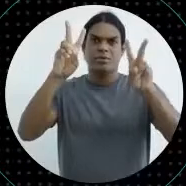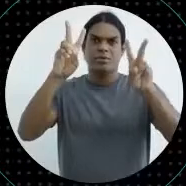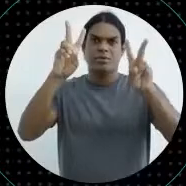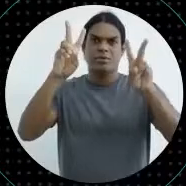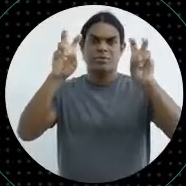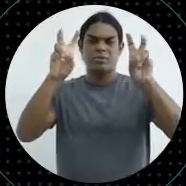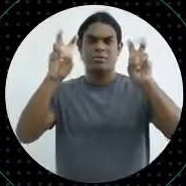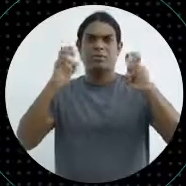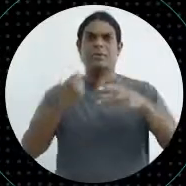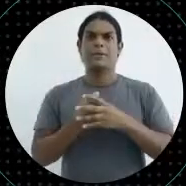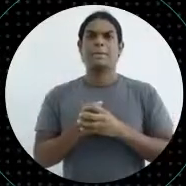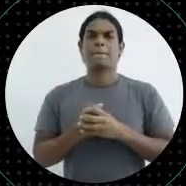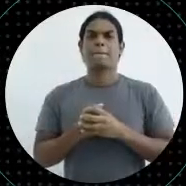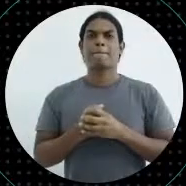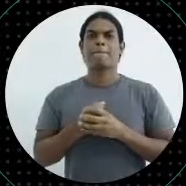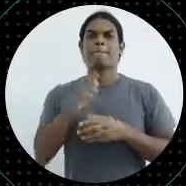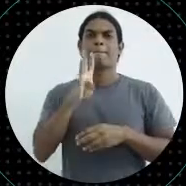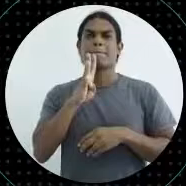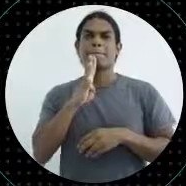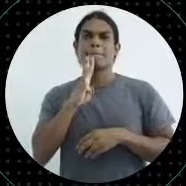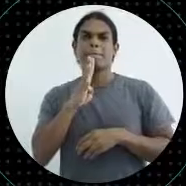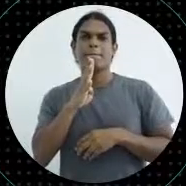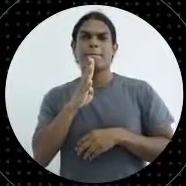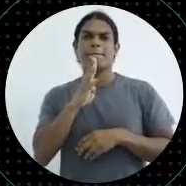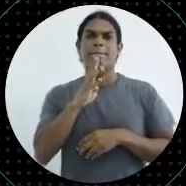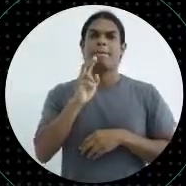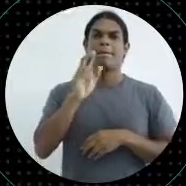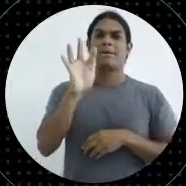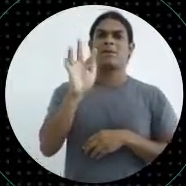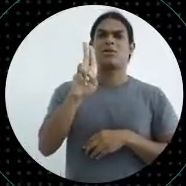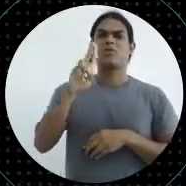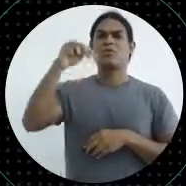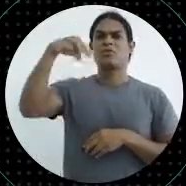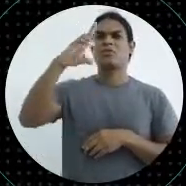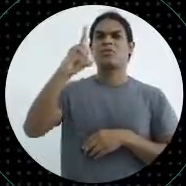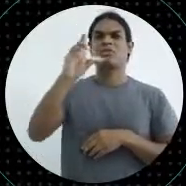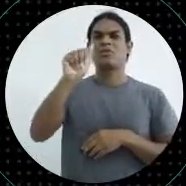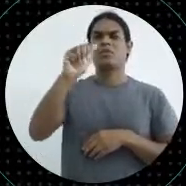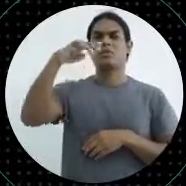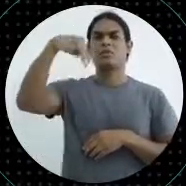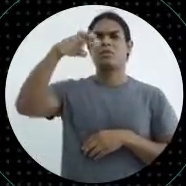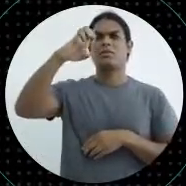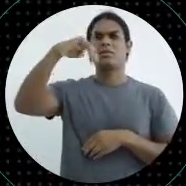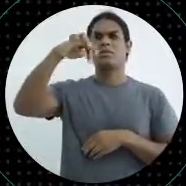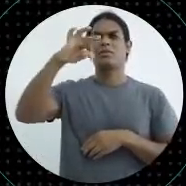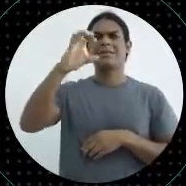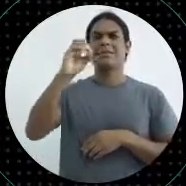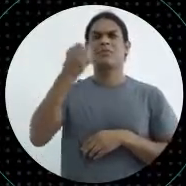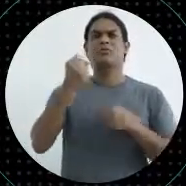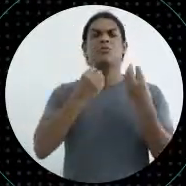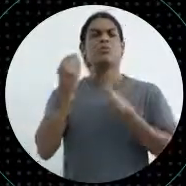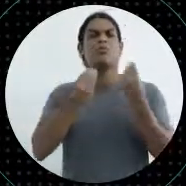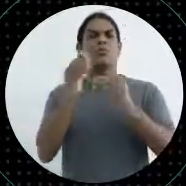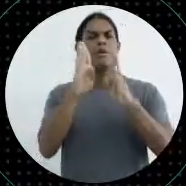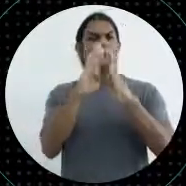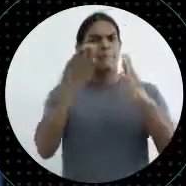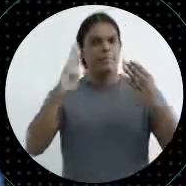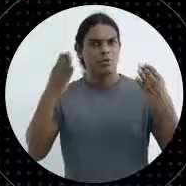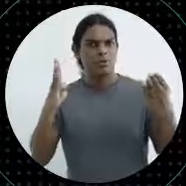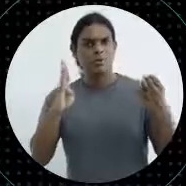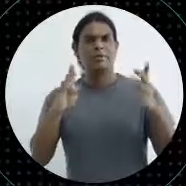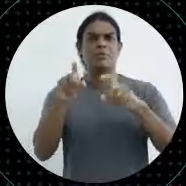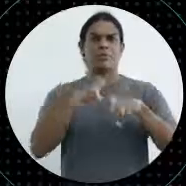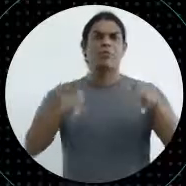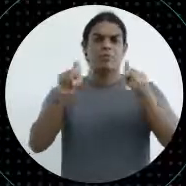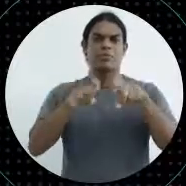cima. Conhecer os fundamentos do jQuery. jQuery é uma biblioteca. O que é uma biblioteca? Um bando